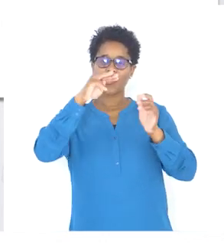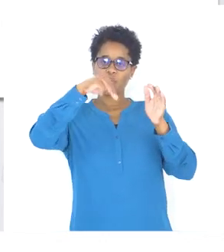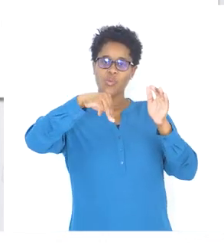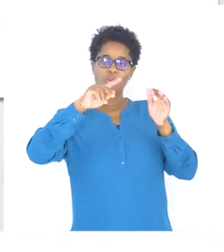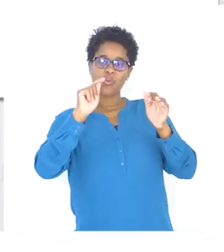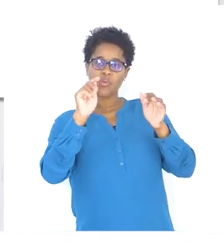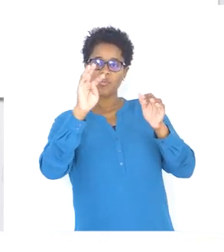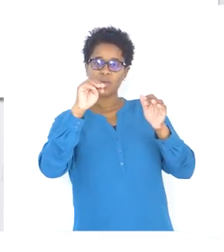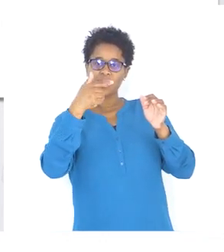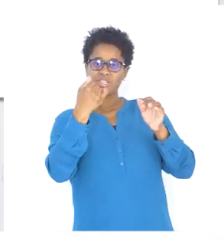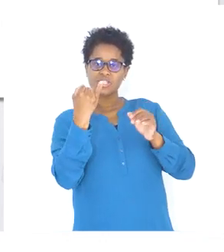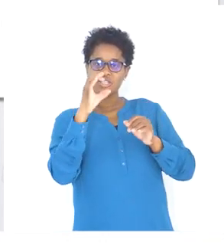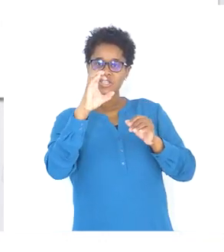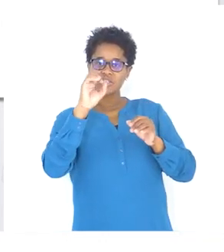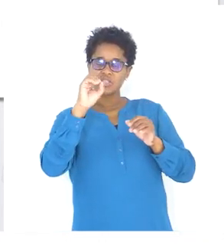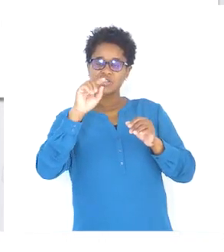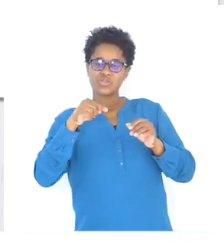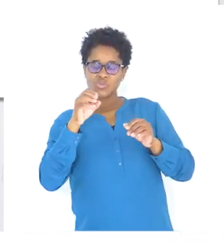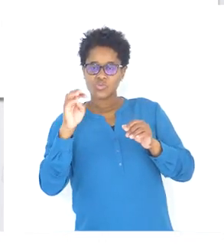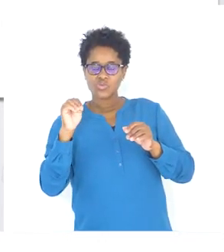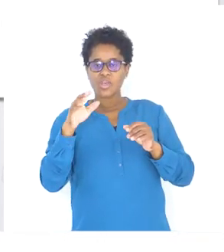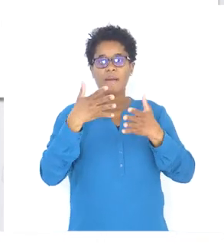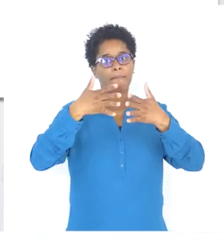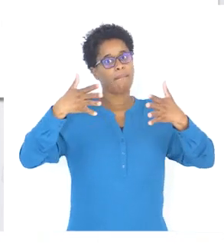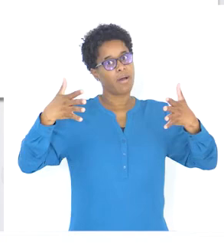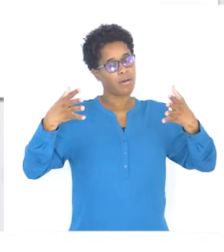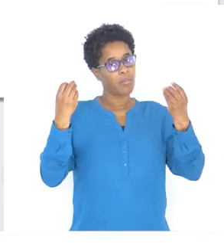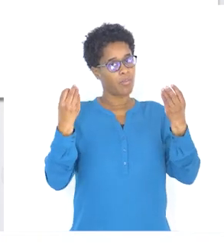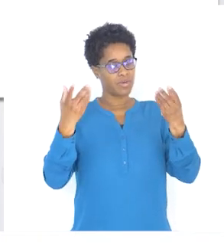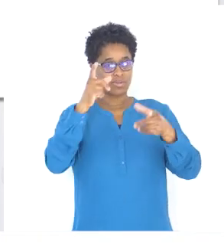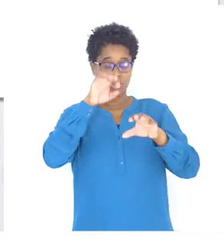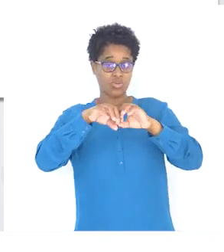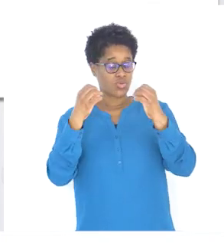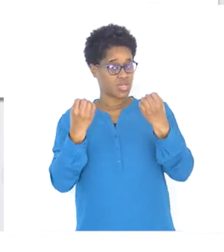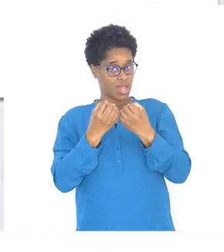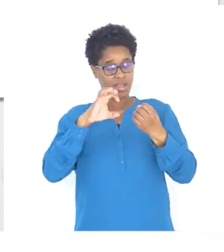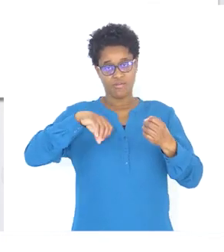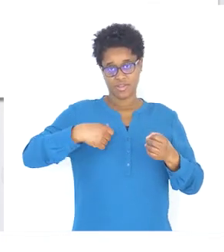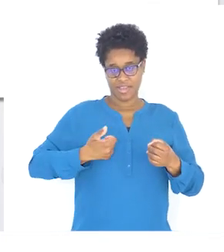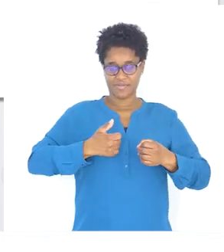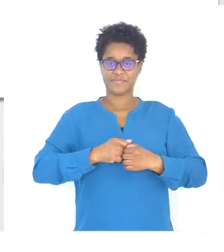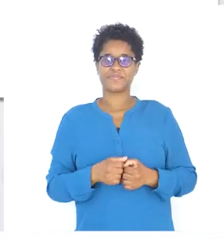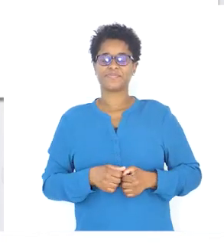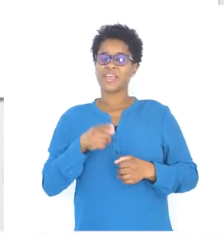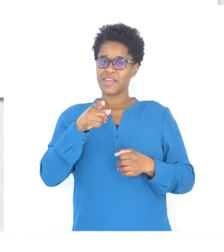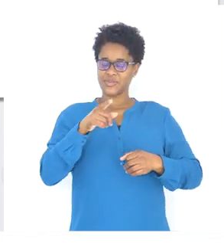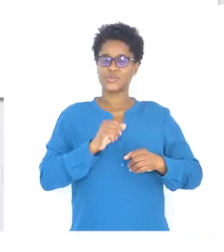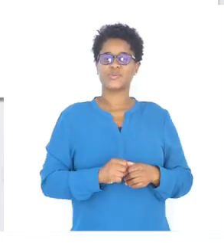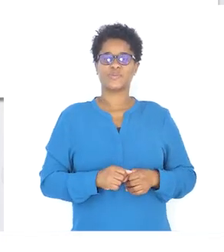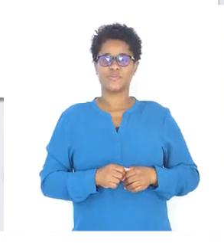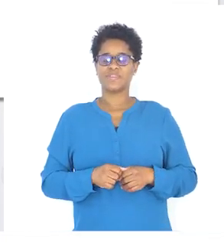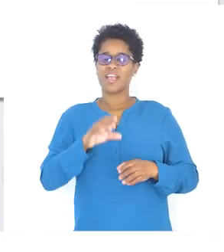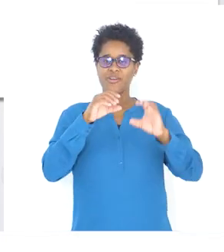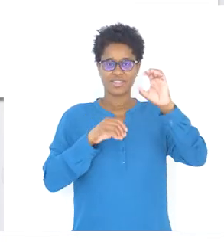a maior parte da sociedade cabo-verdiana. Isso mesmo. C.